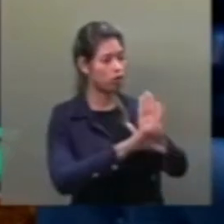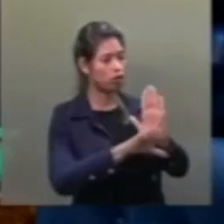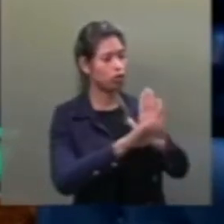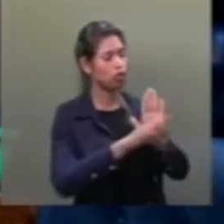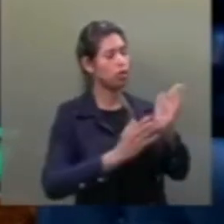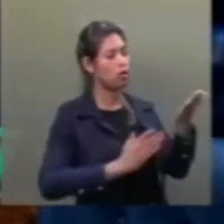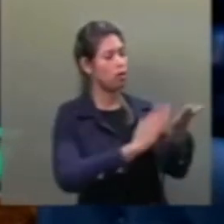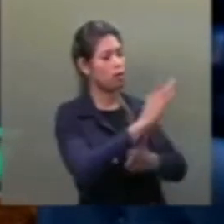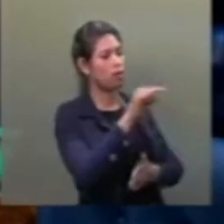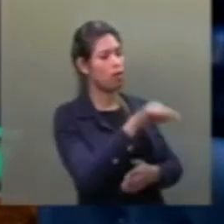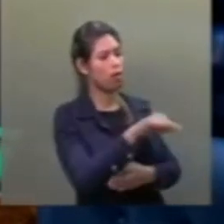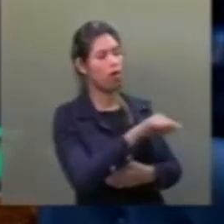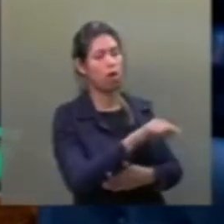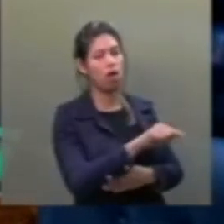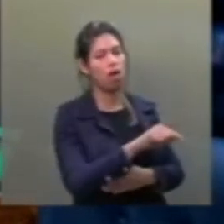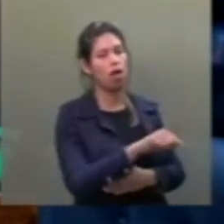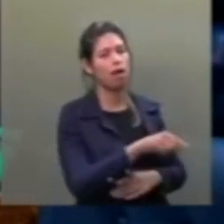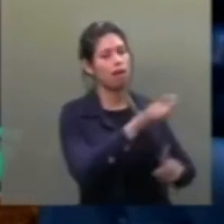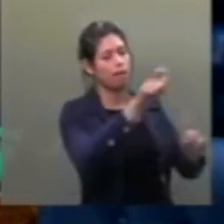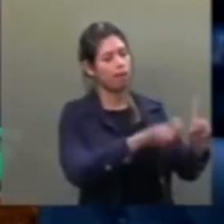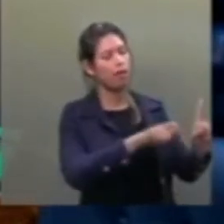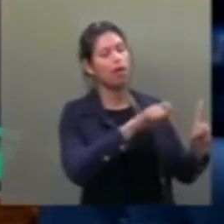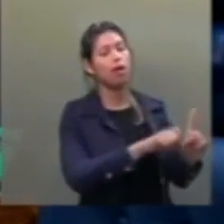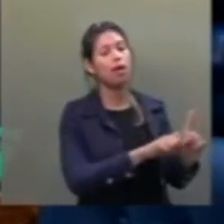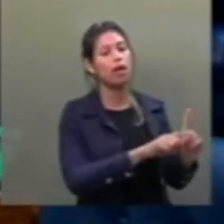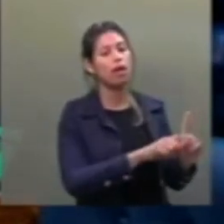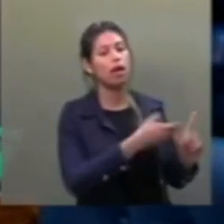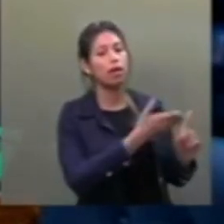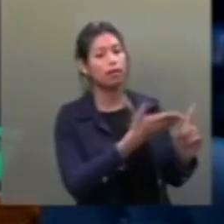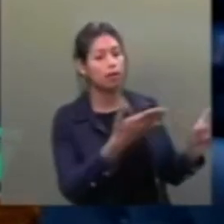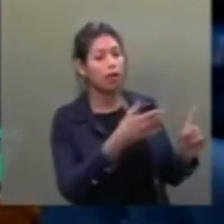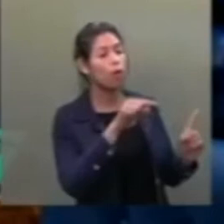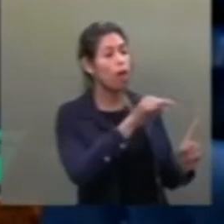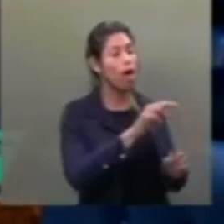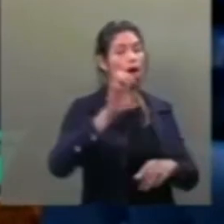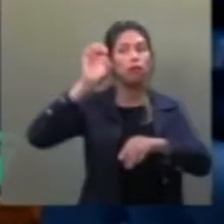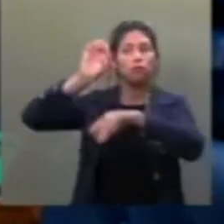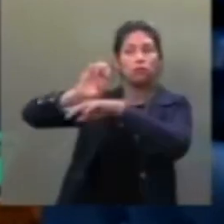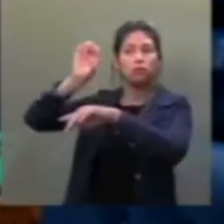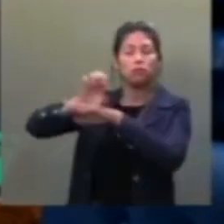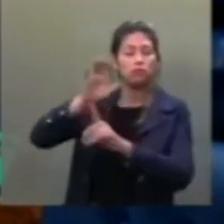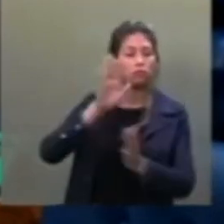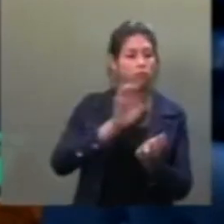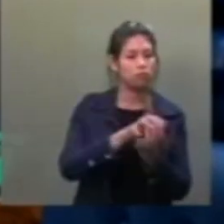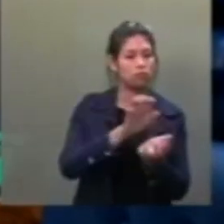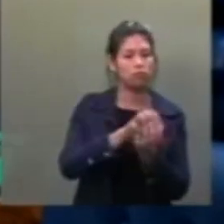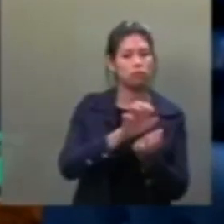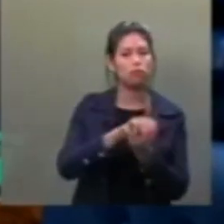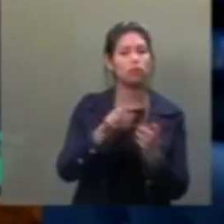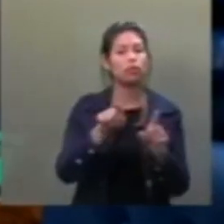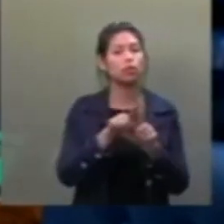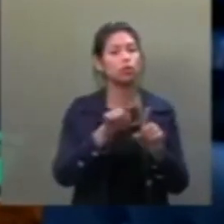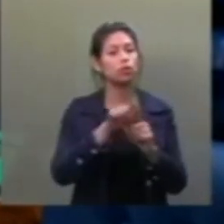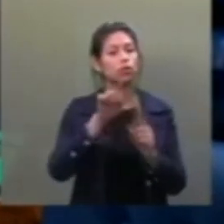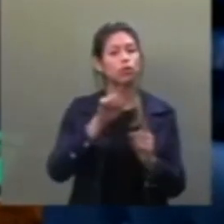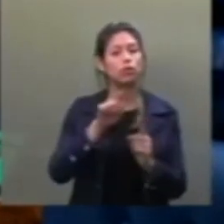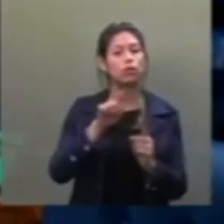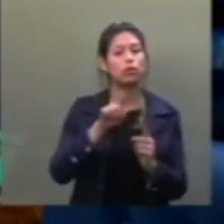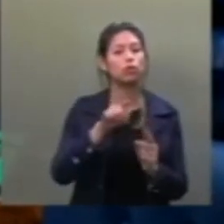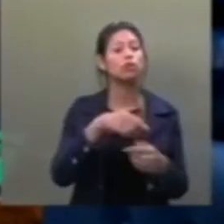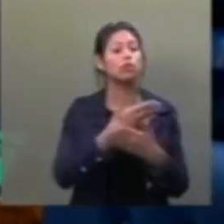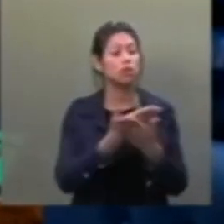estado de Pernambuco proposição foi transformada na lei nº 14203 de dez de setembro